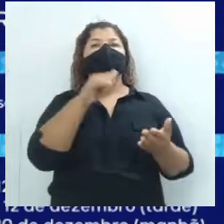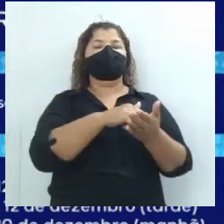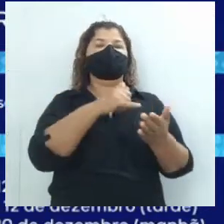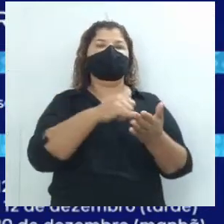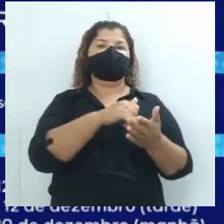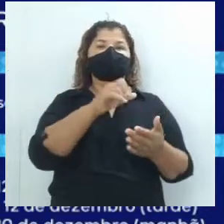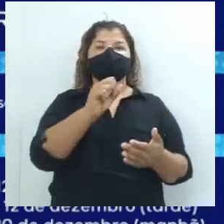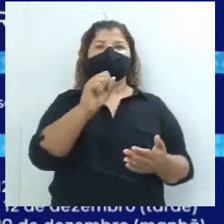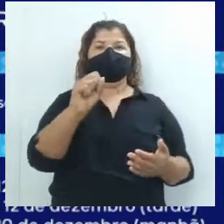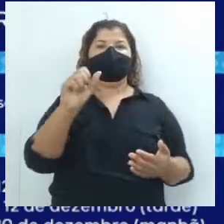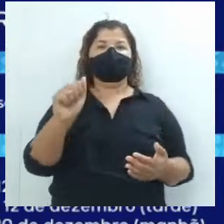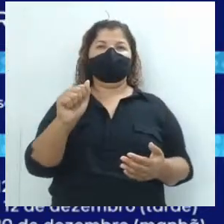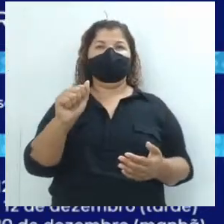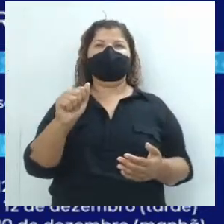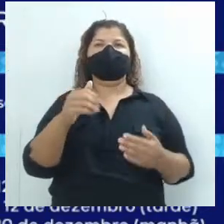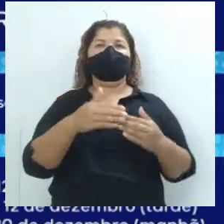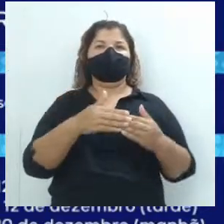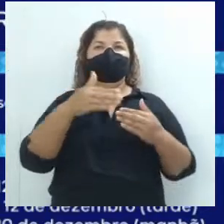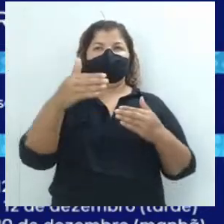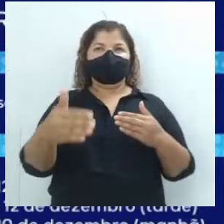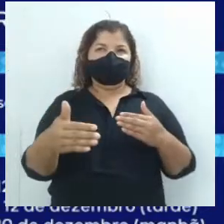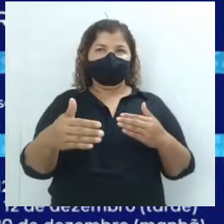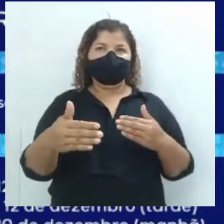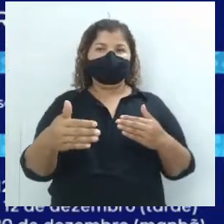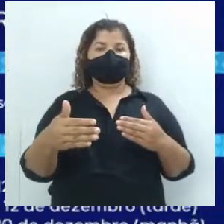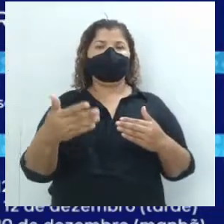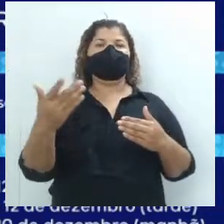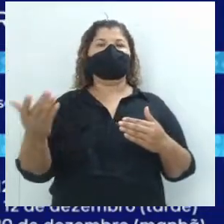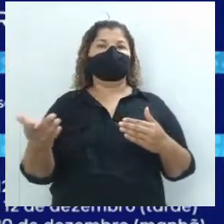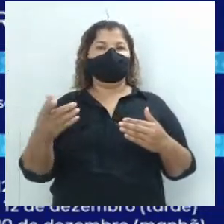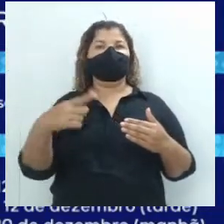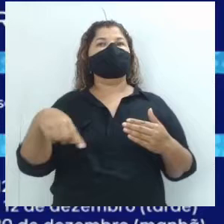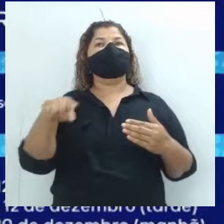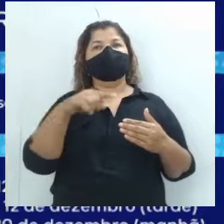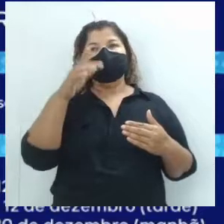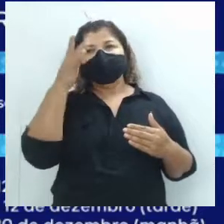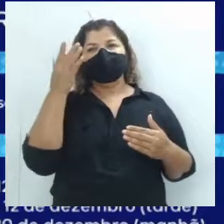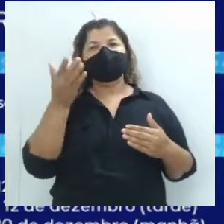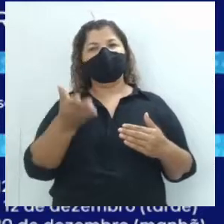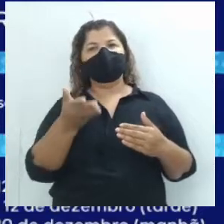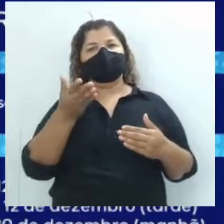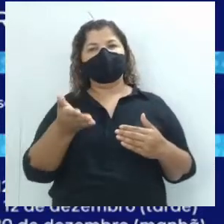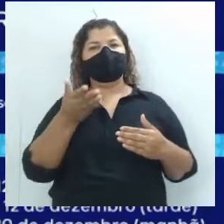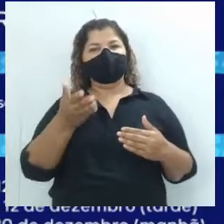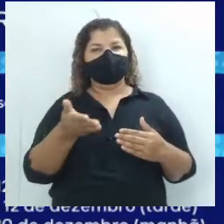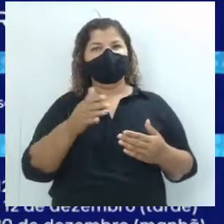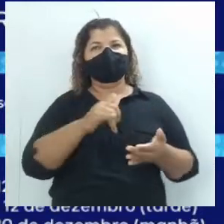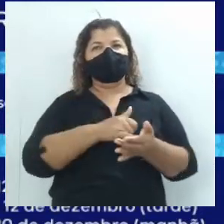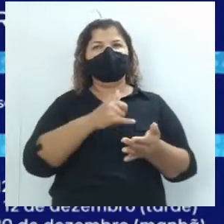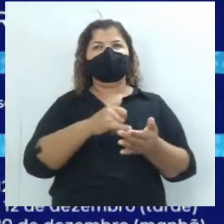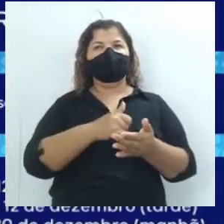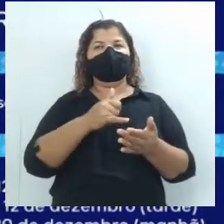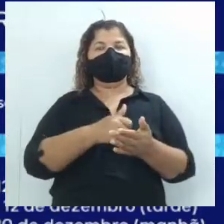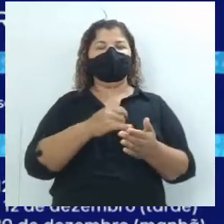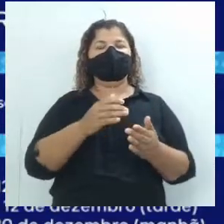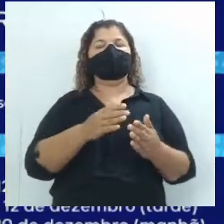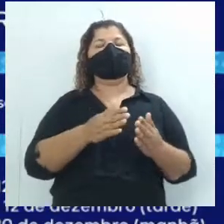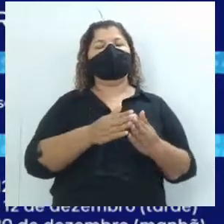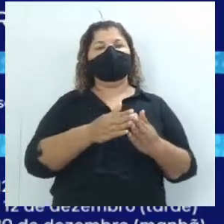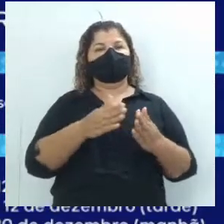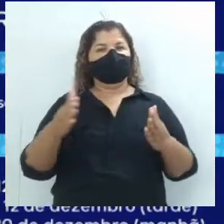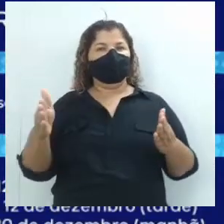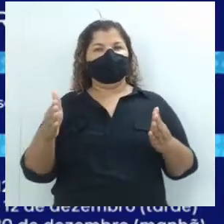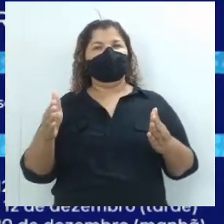do SSA foram prorrogadas, beleza? Tanto que a galera pediu que a danada da inscrição foi